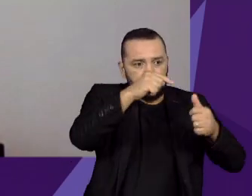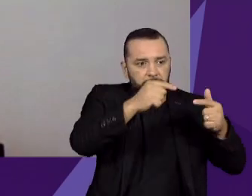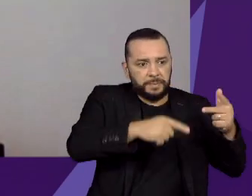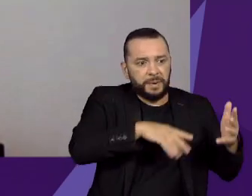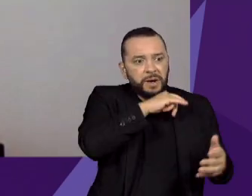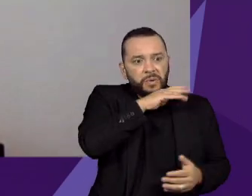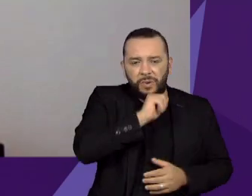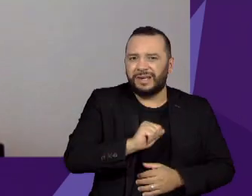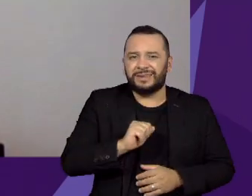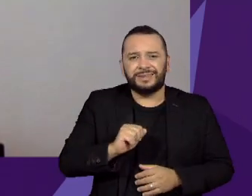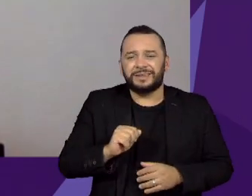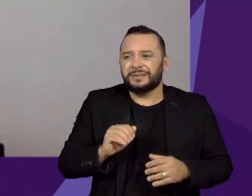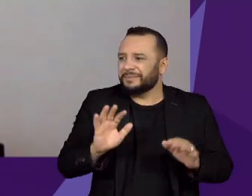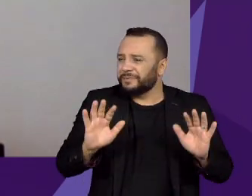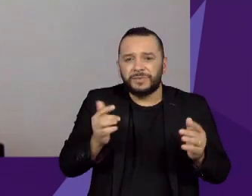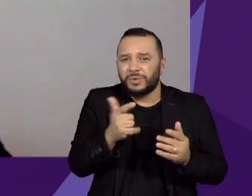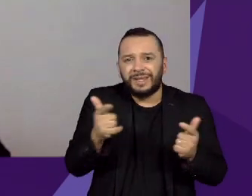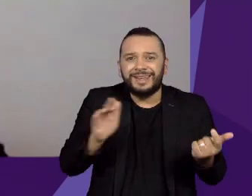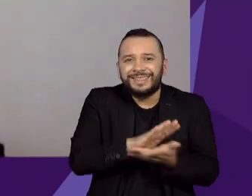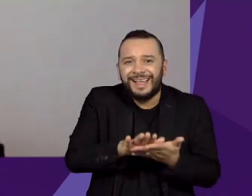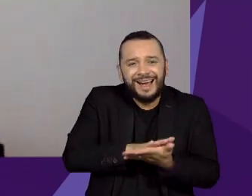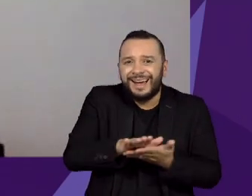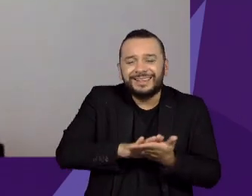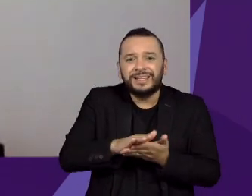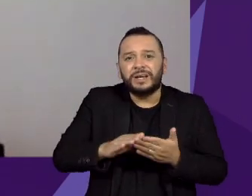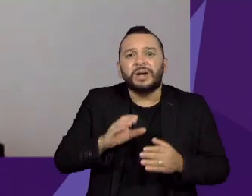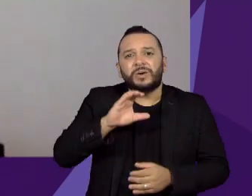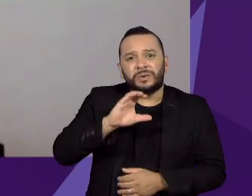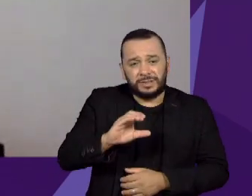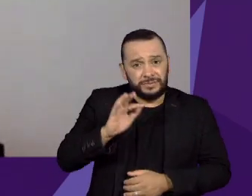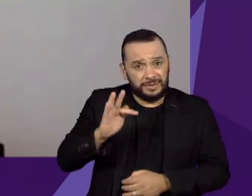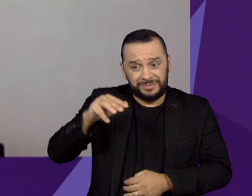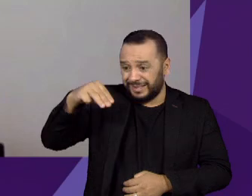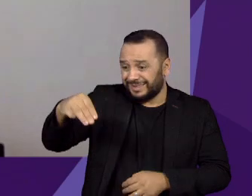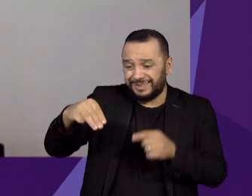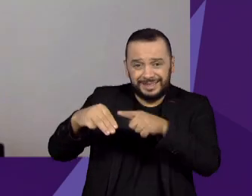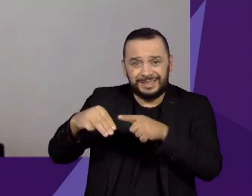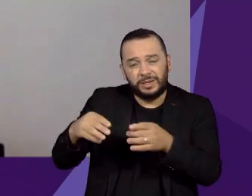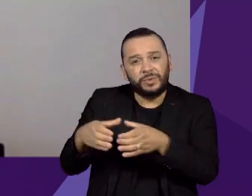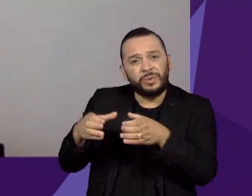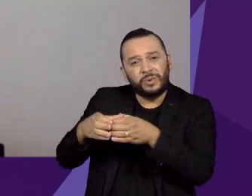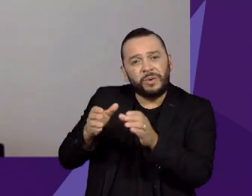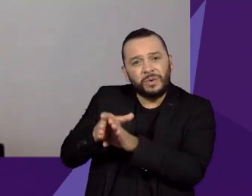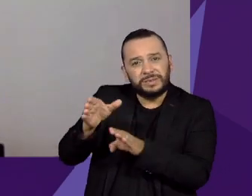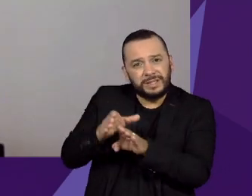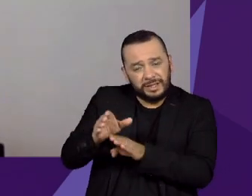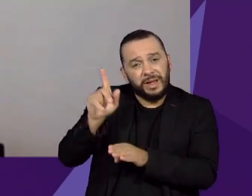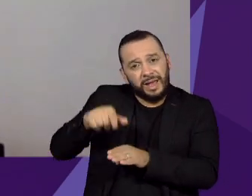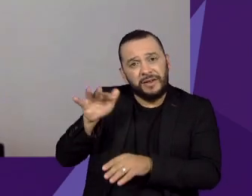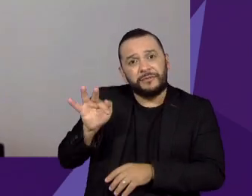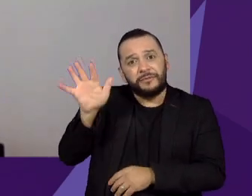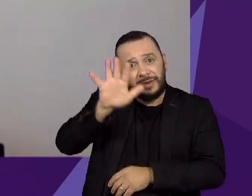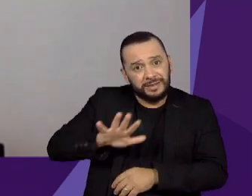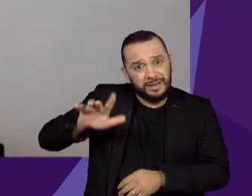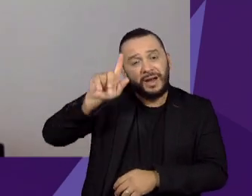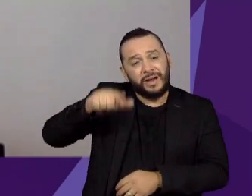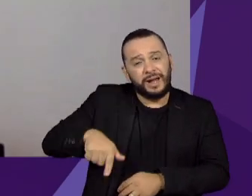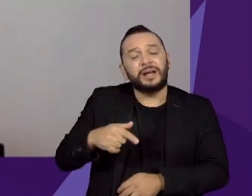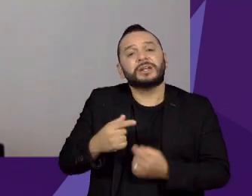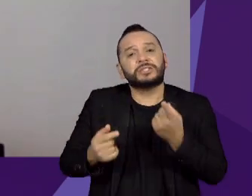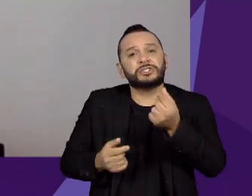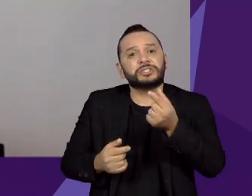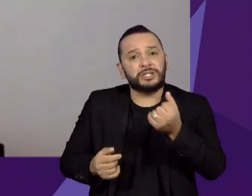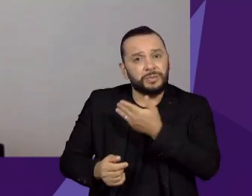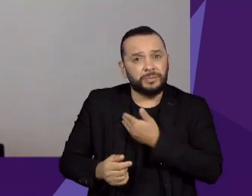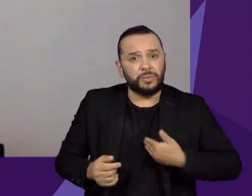diz, ele tem que dar uma base mínima, porque os conselhos, eles são autarquias federais, é dinheiro público que vai